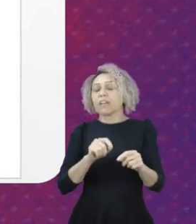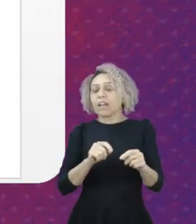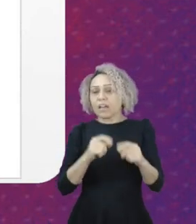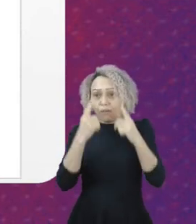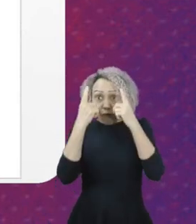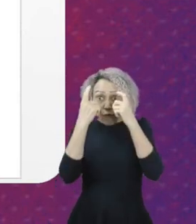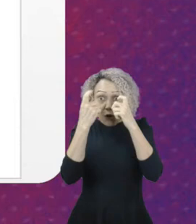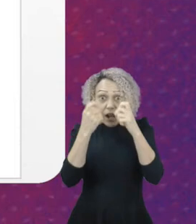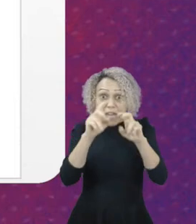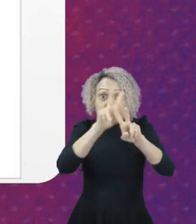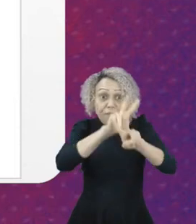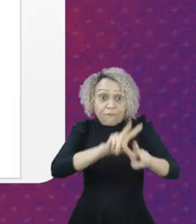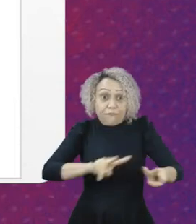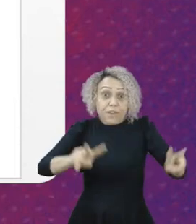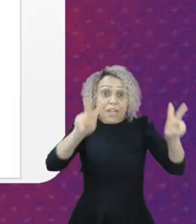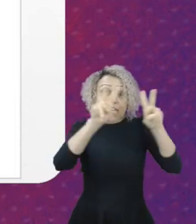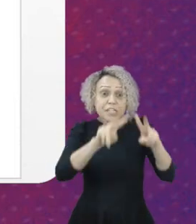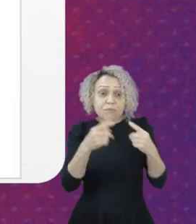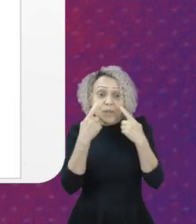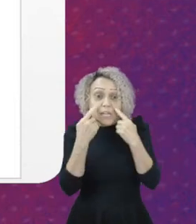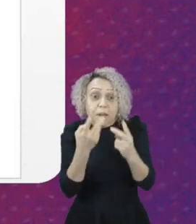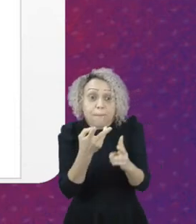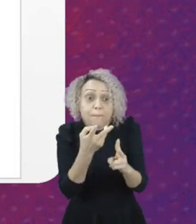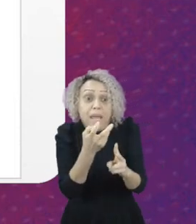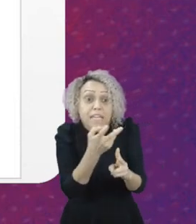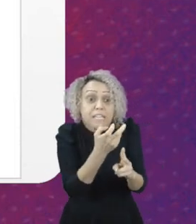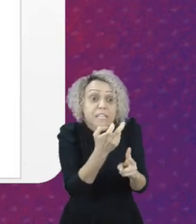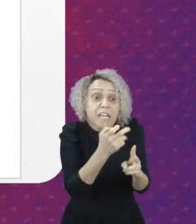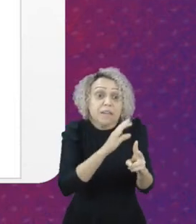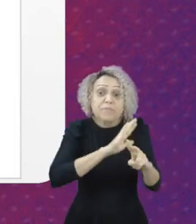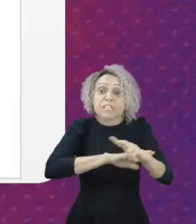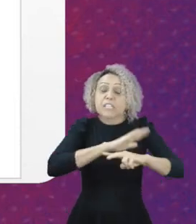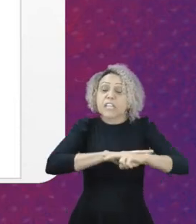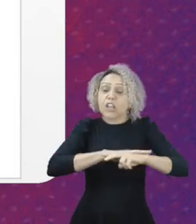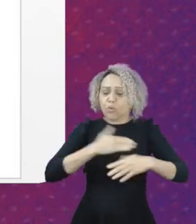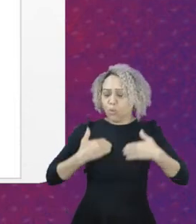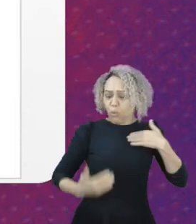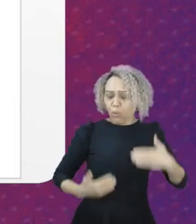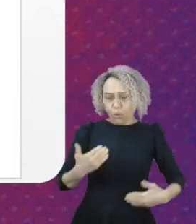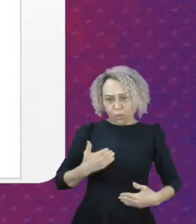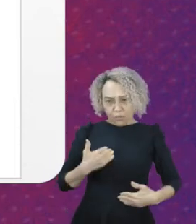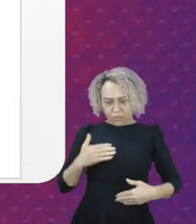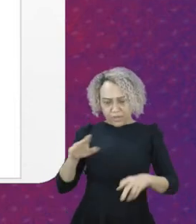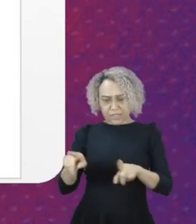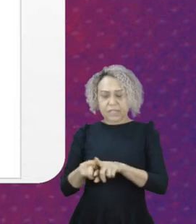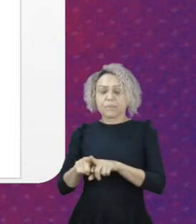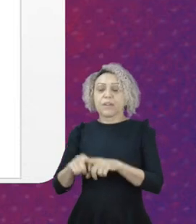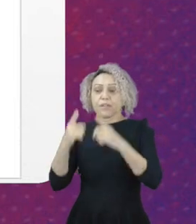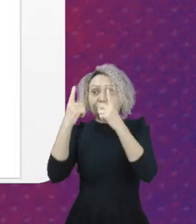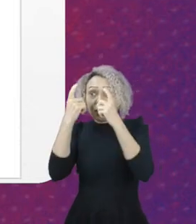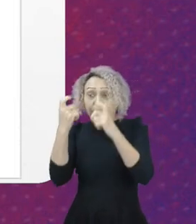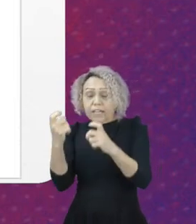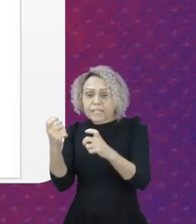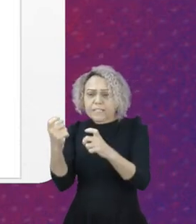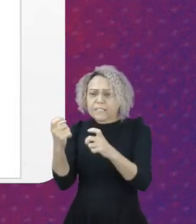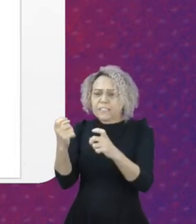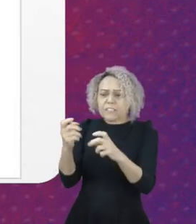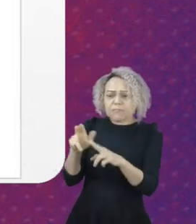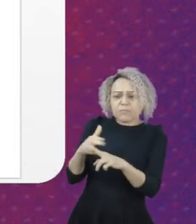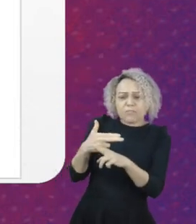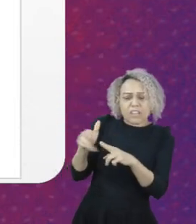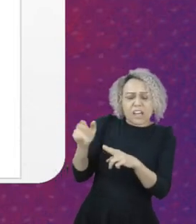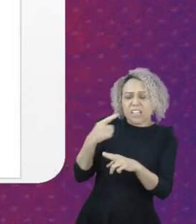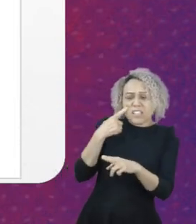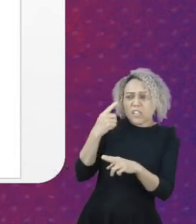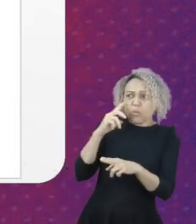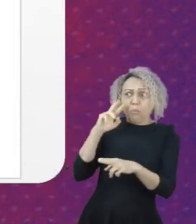de relação sexual sob coação ou fisicamente forçados, casamento ou coabitação forçados também. Mas, além